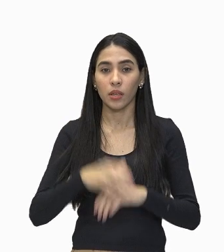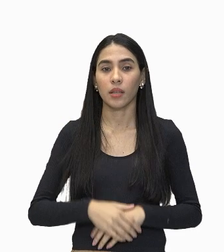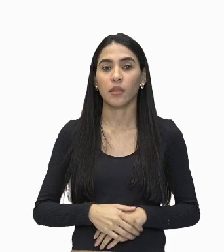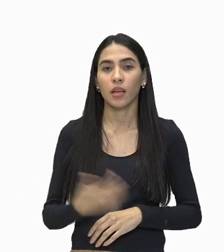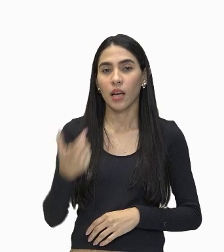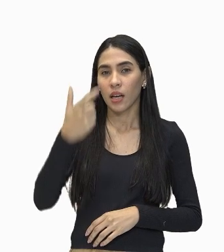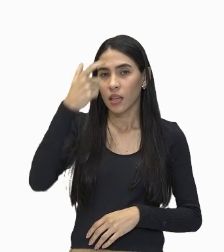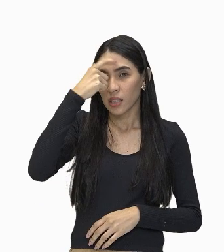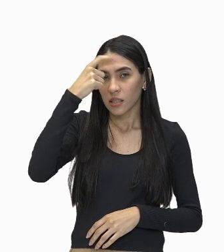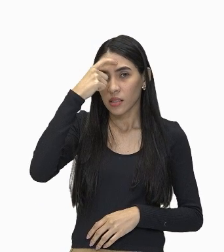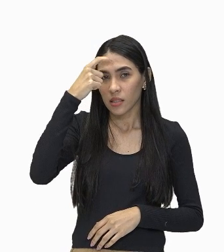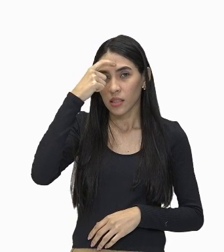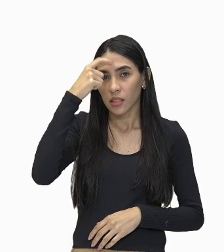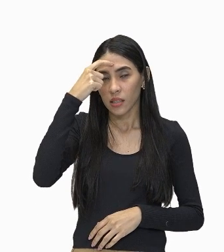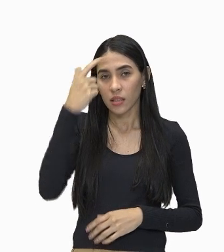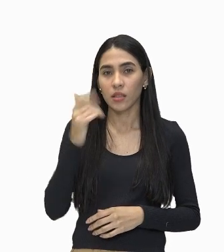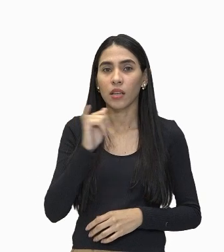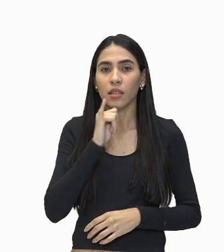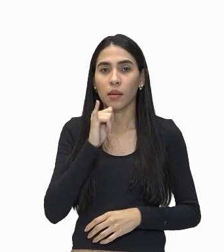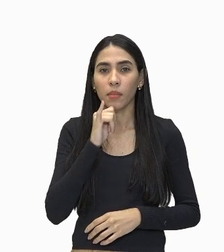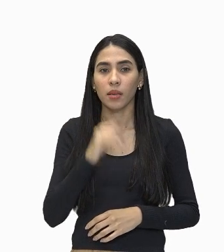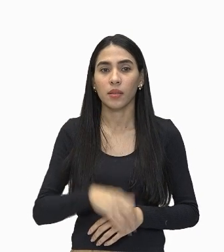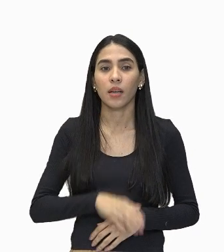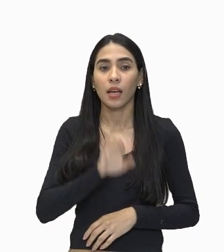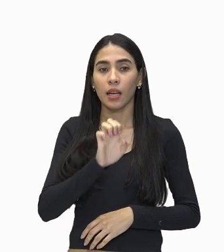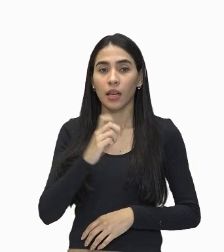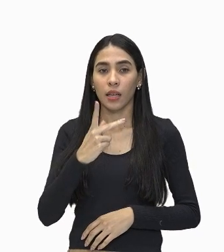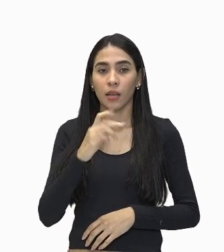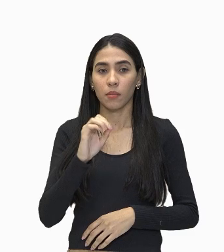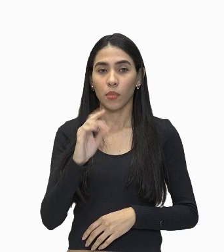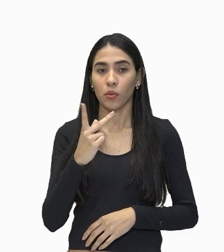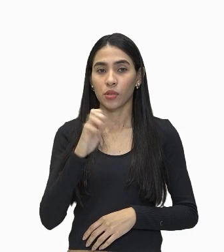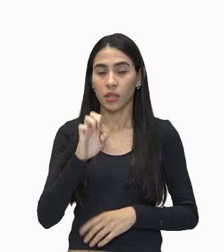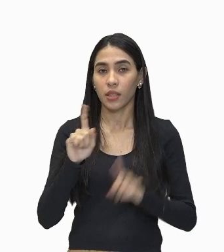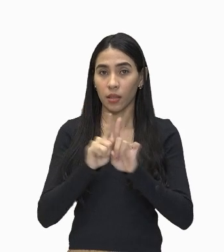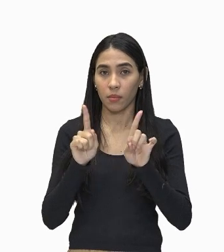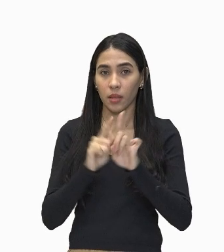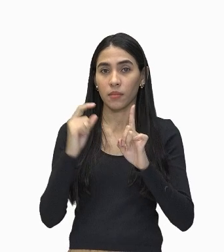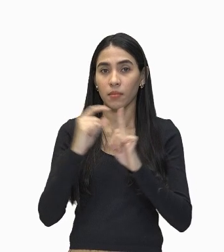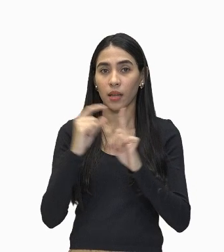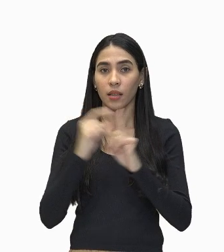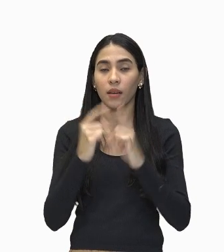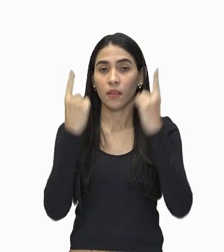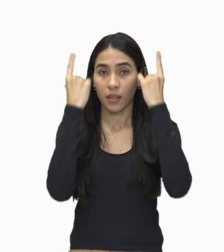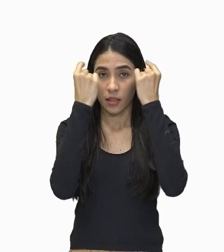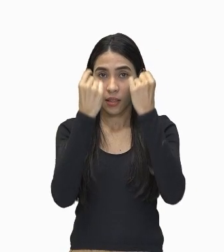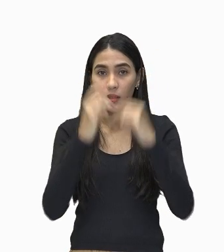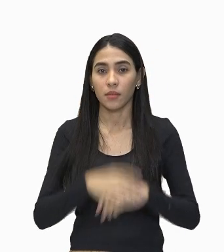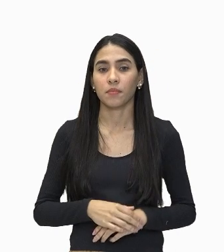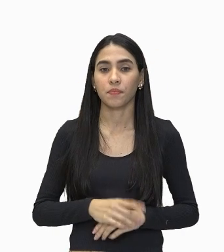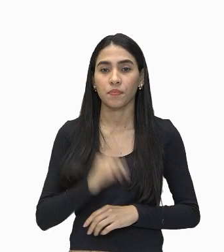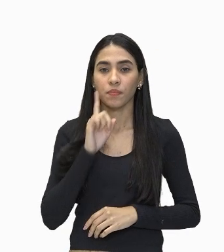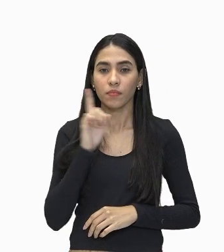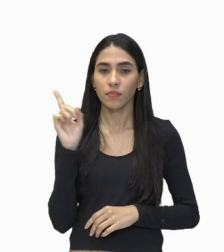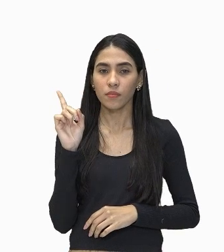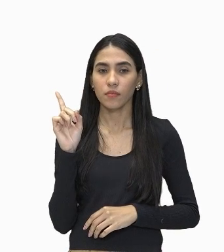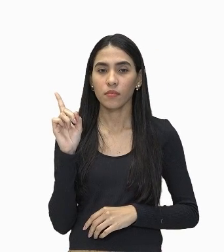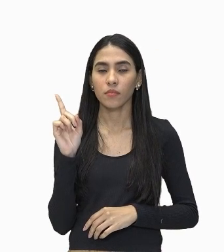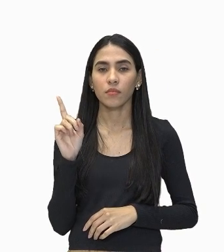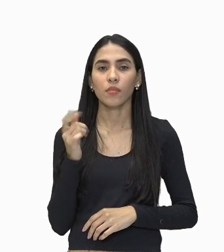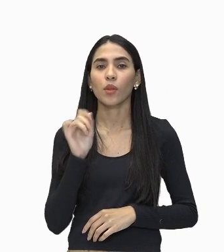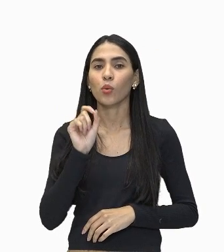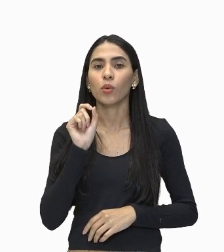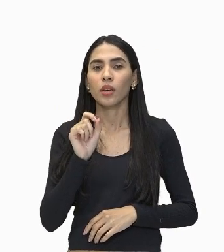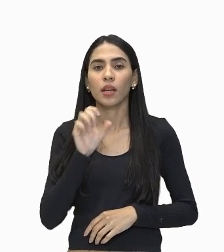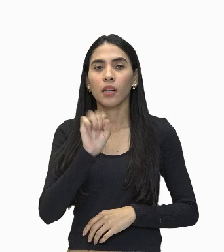juízo. Epoché também é uma palavra grega. O que é a suspensão do juízo? Primeiro, o que é a